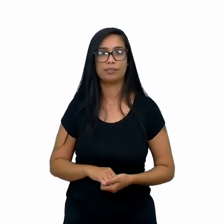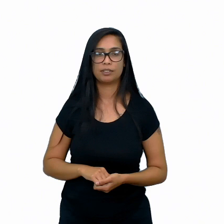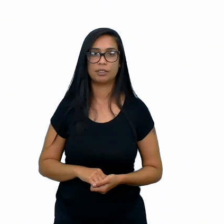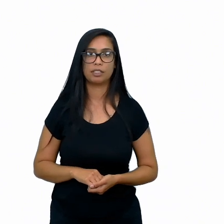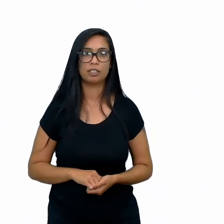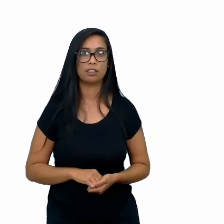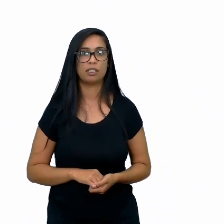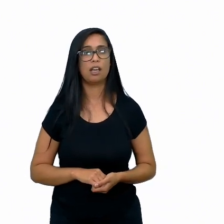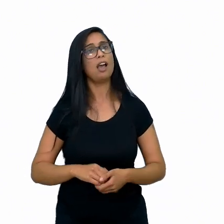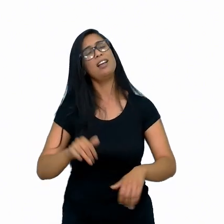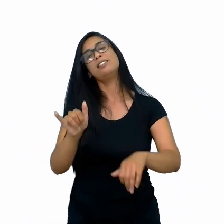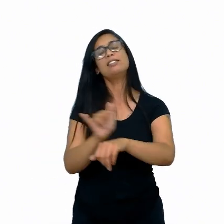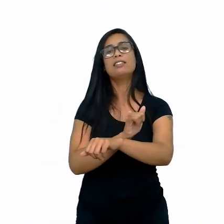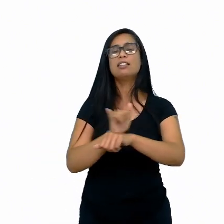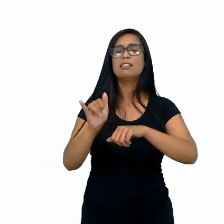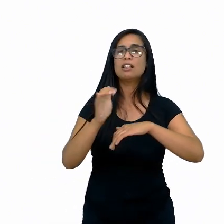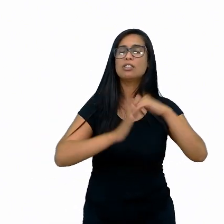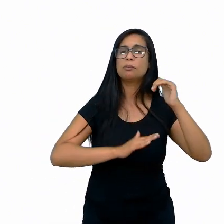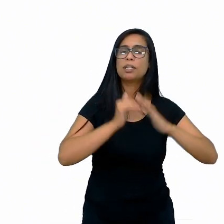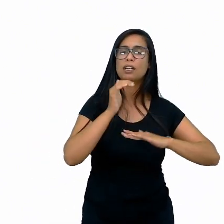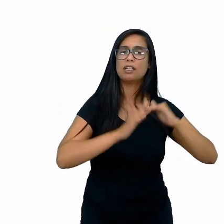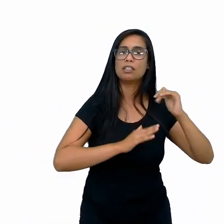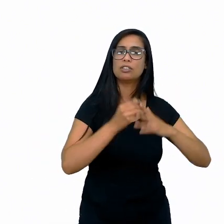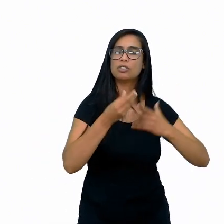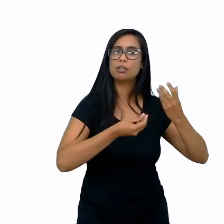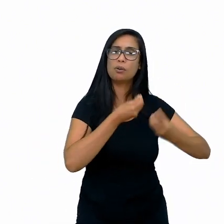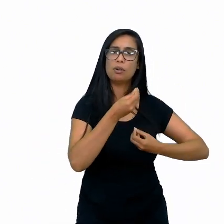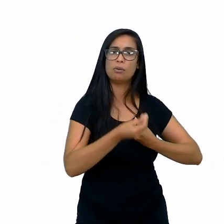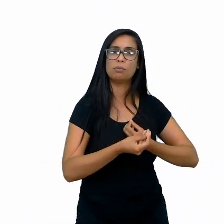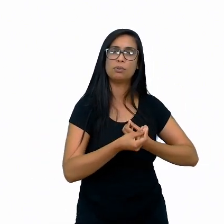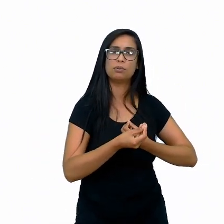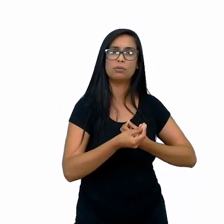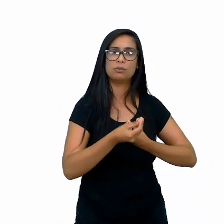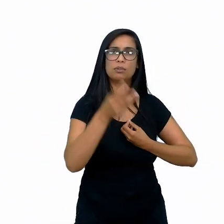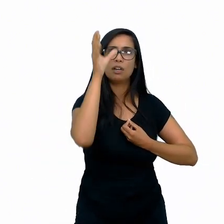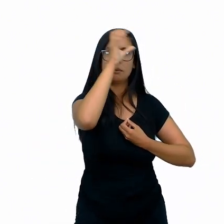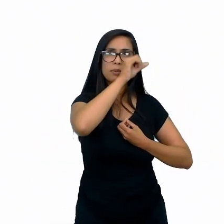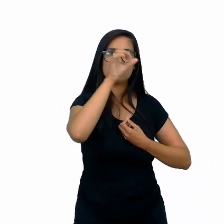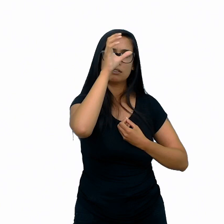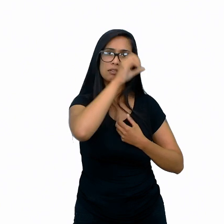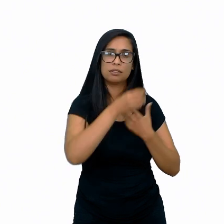em jogo nessa situação de aprendizagem.